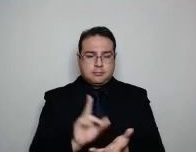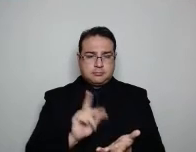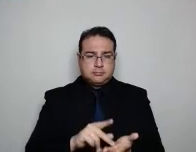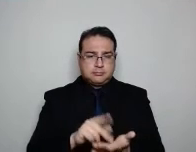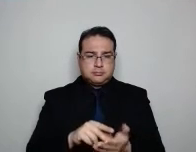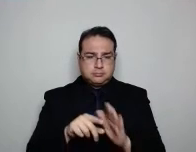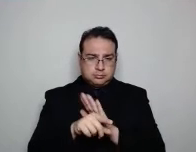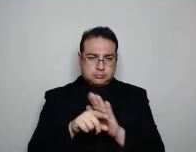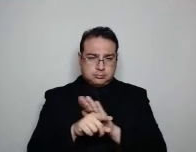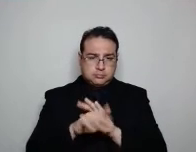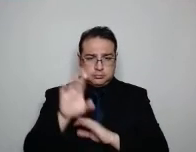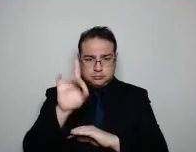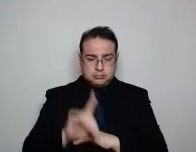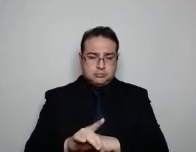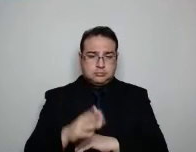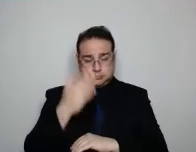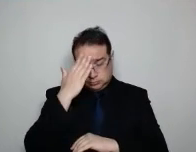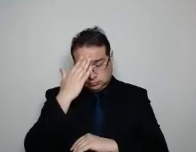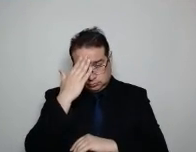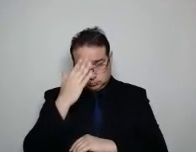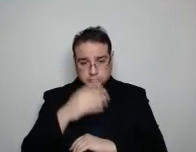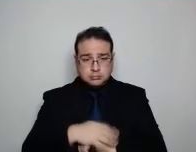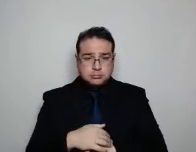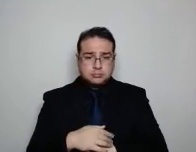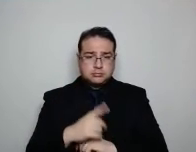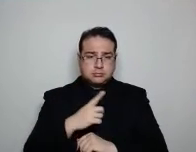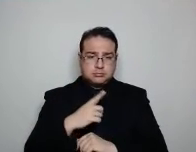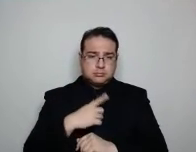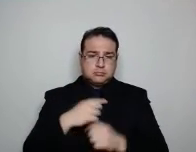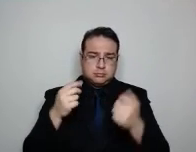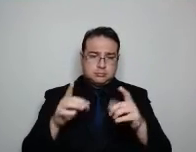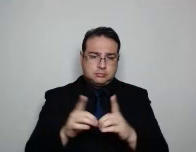direito e que realmente tem uma didática muito boa.